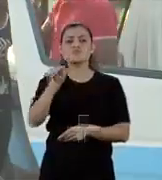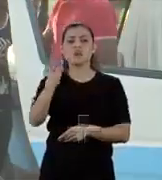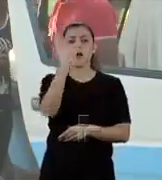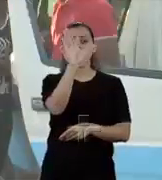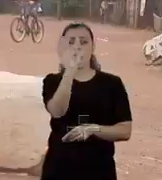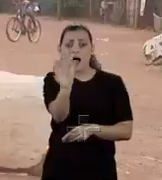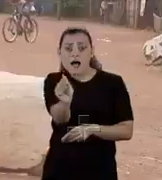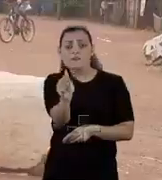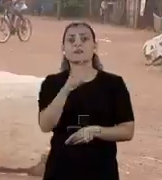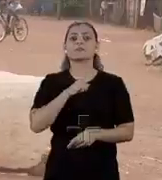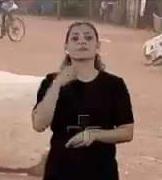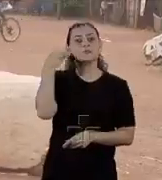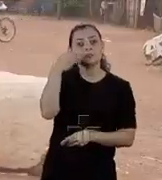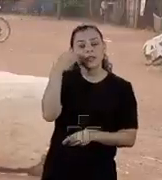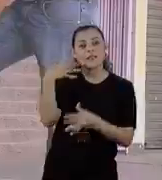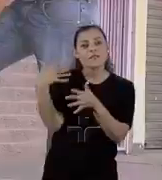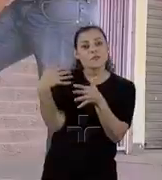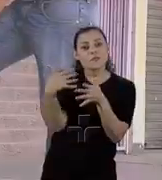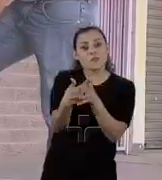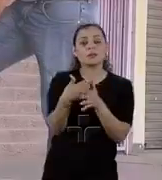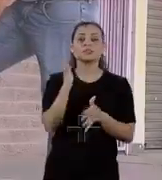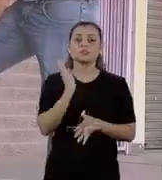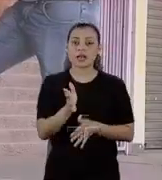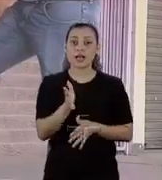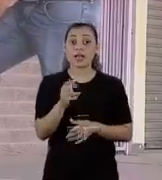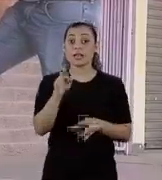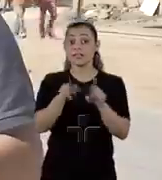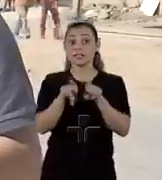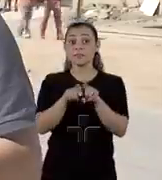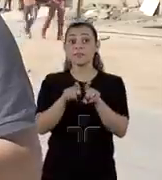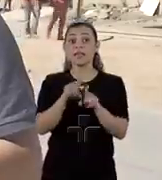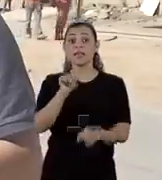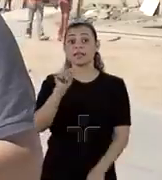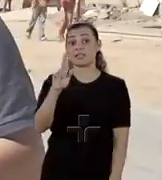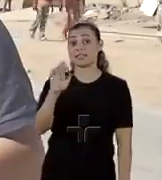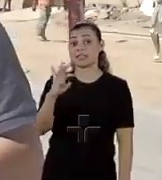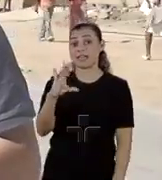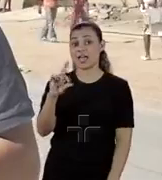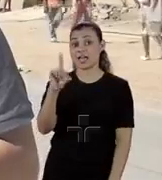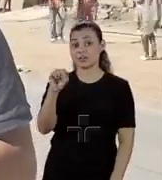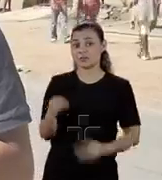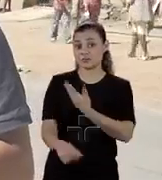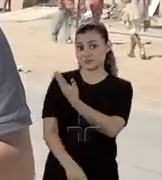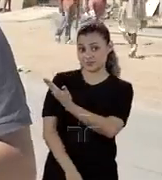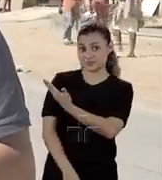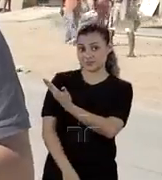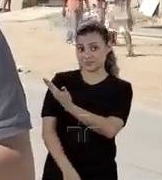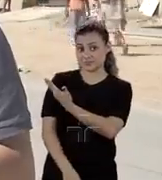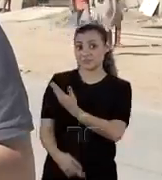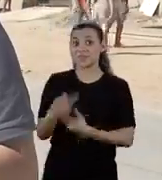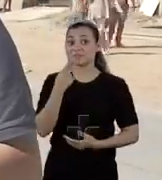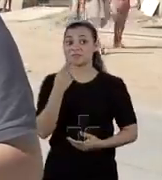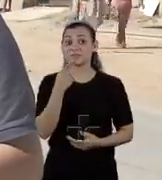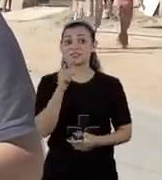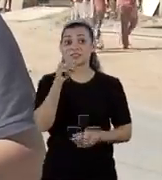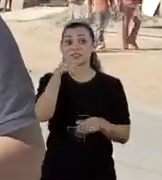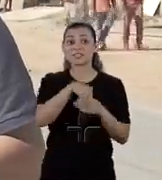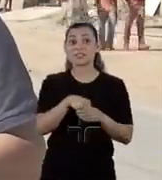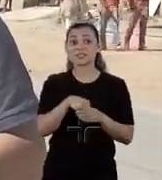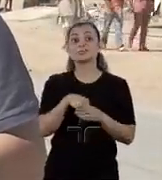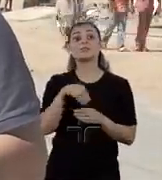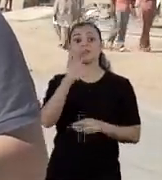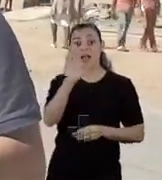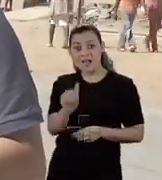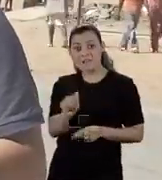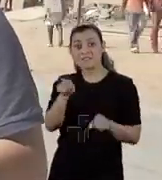últimos anos. E do repórter Ricardo Ferraz, na África do Sul. Nós estamos em Diepsloot, na Grande Joanesburgo.